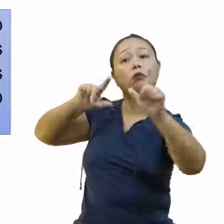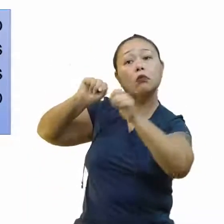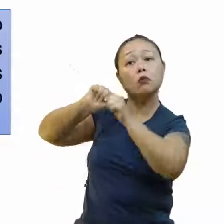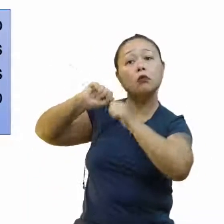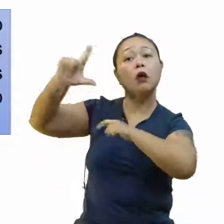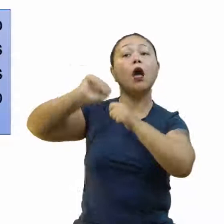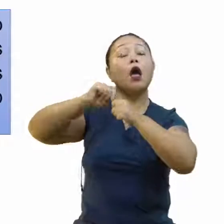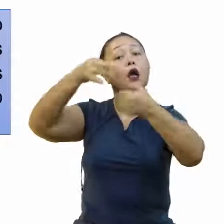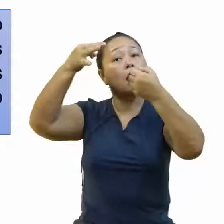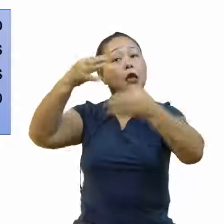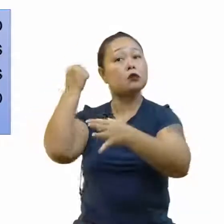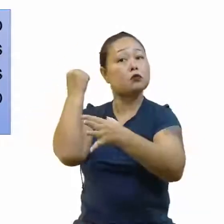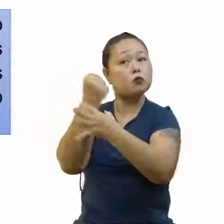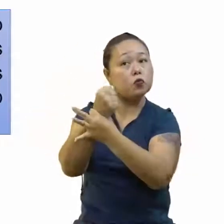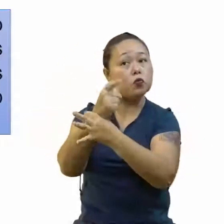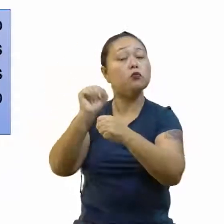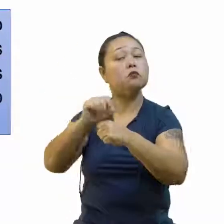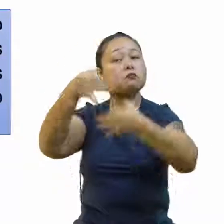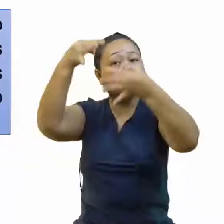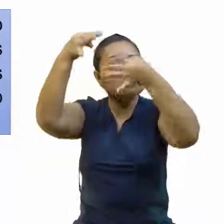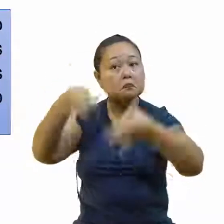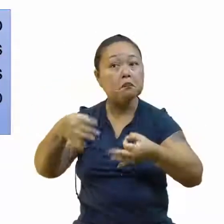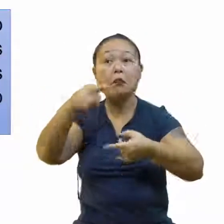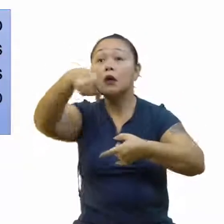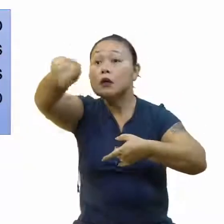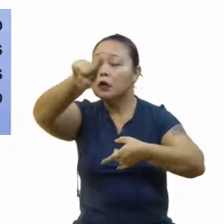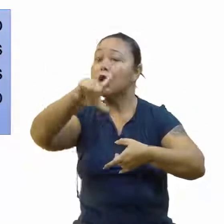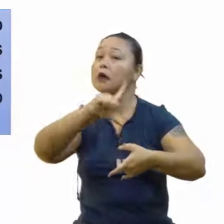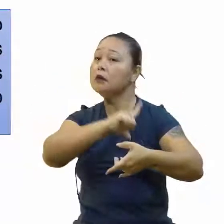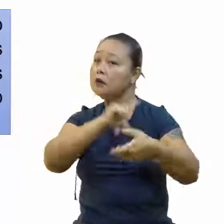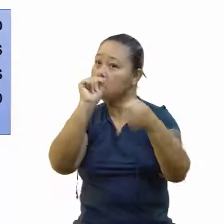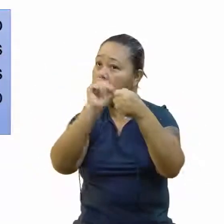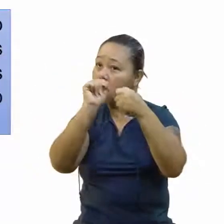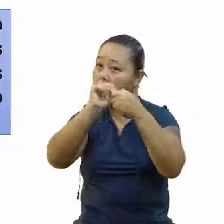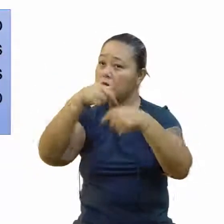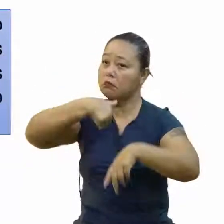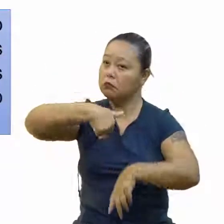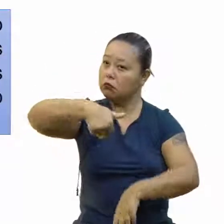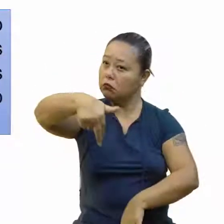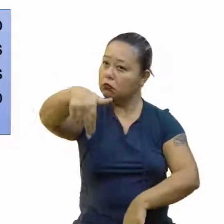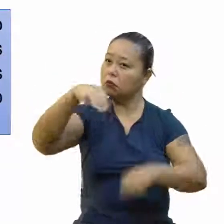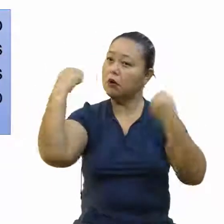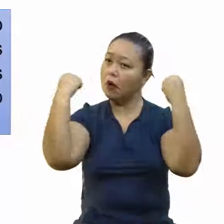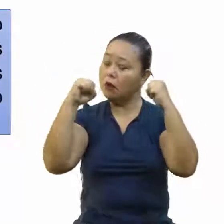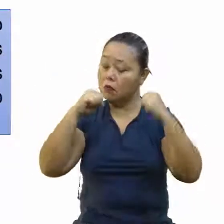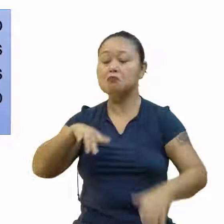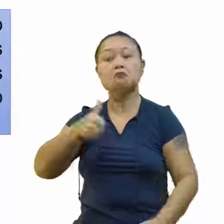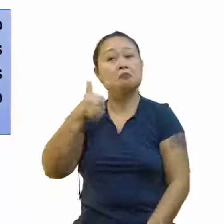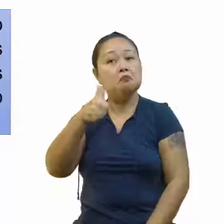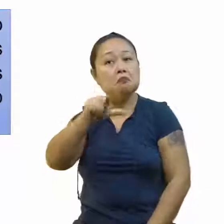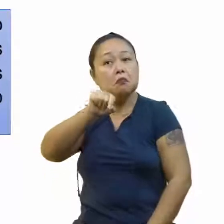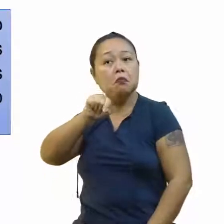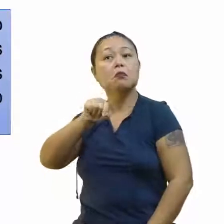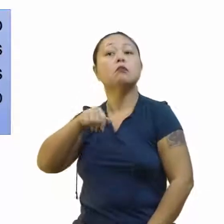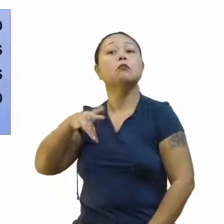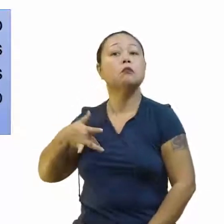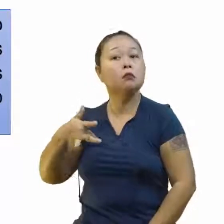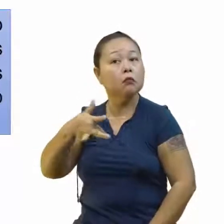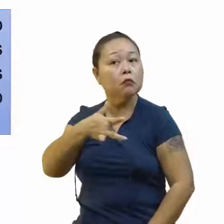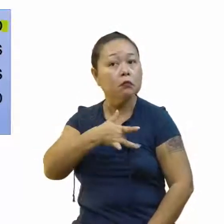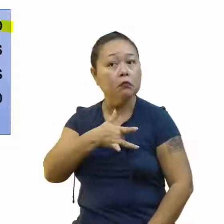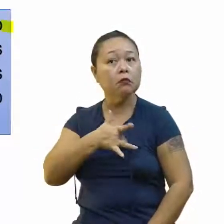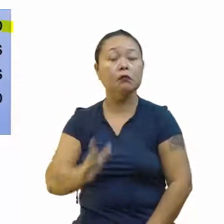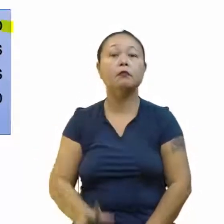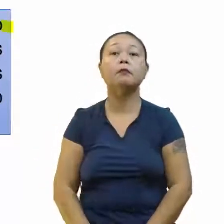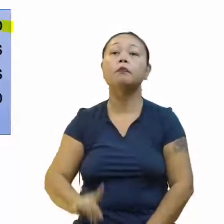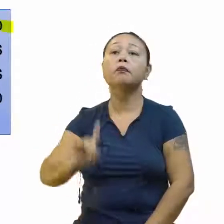eficiente para garantir que você faça ali aquela atividade física de forma saudável. Então, quando você inicia um